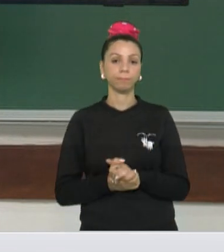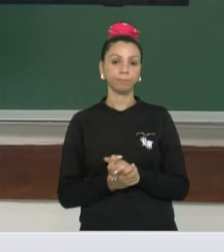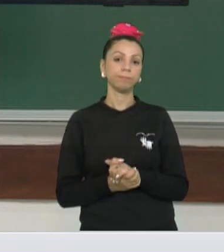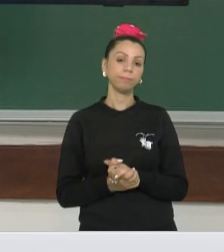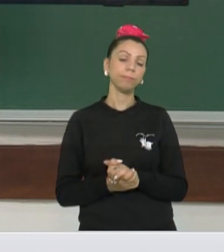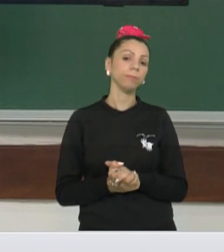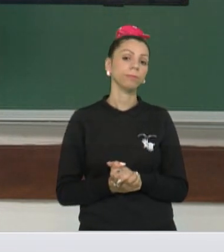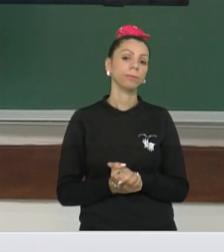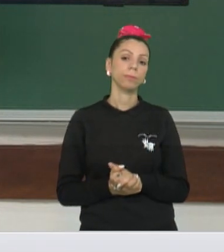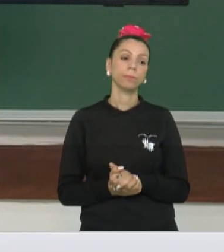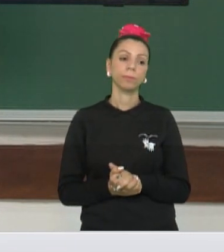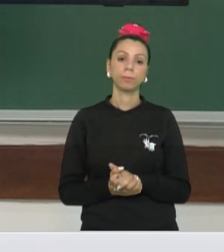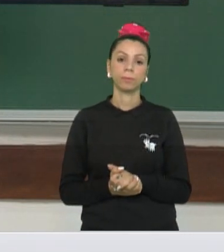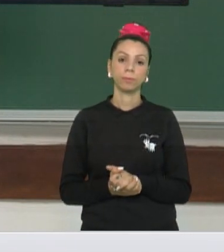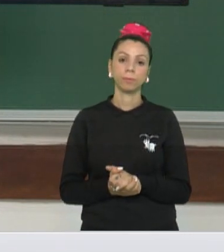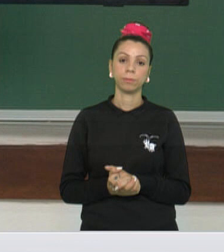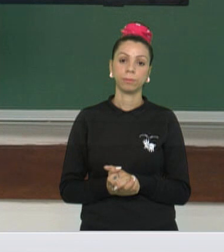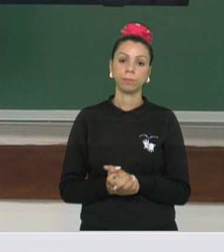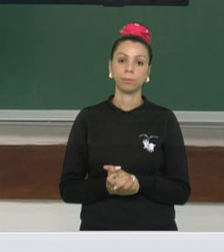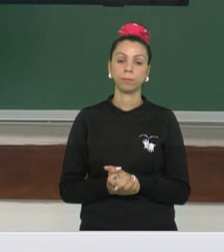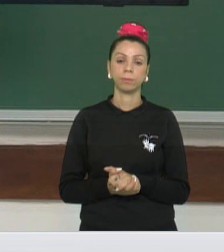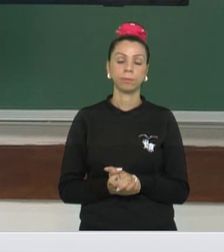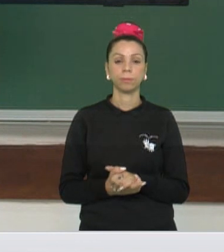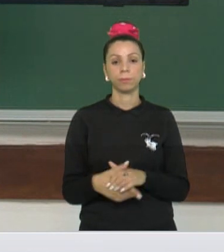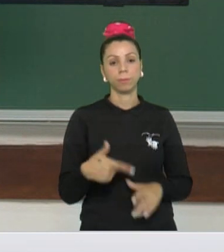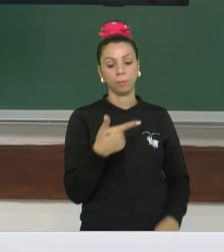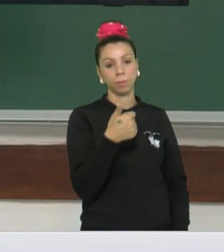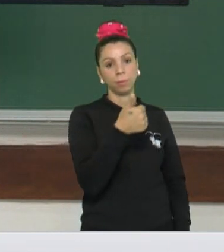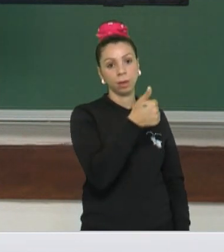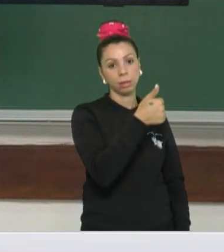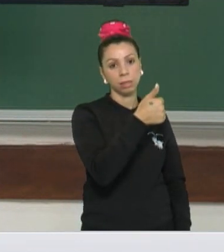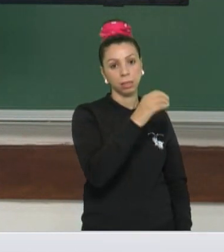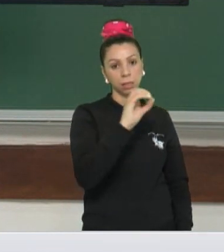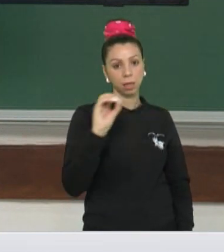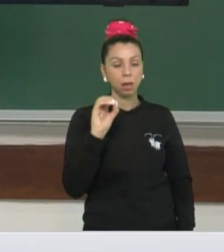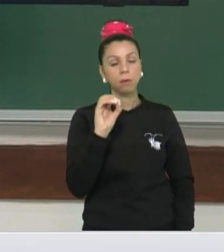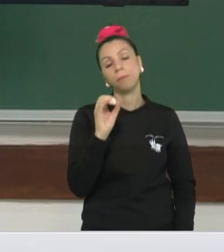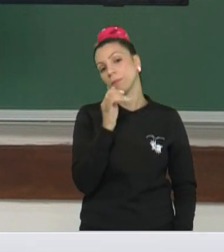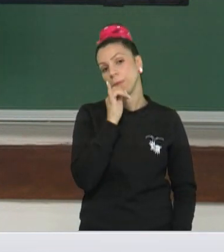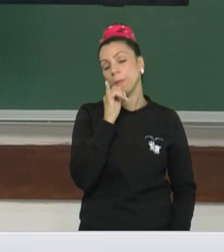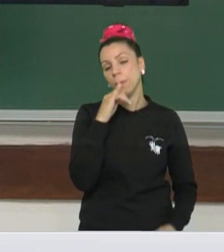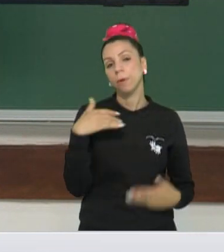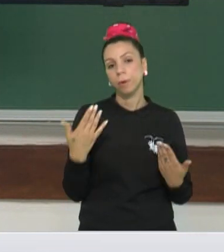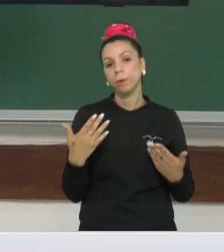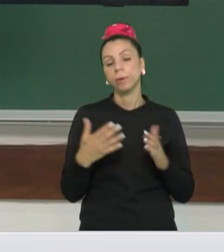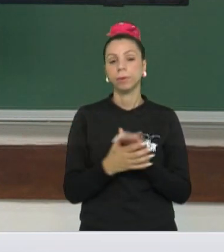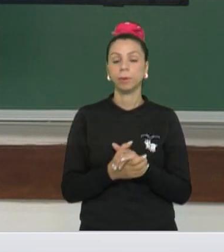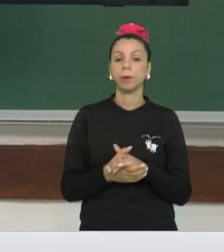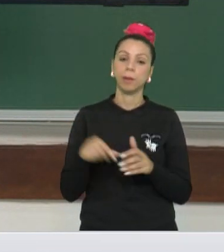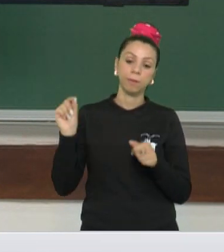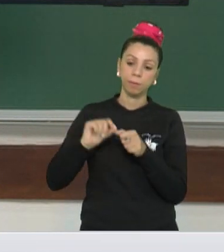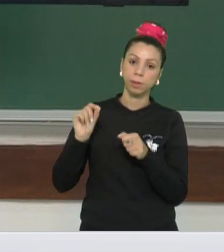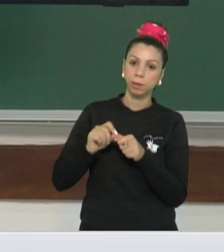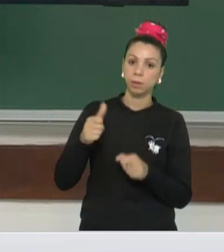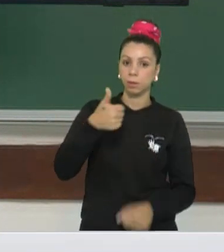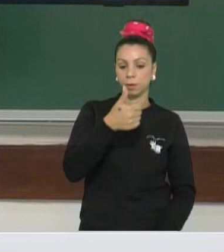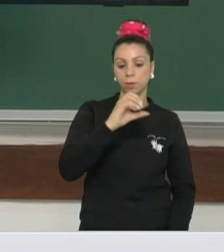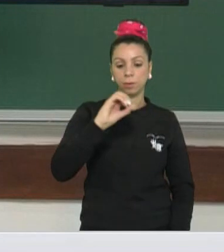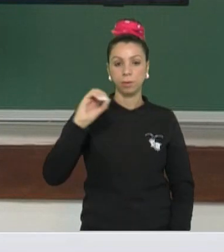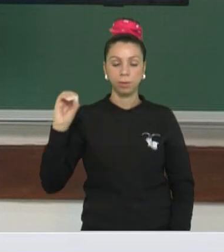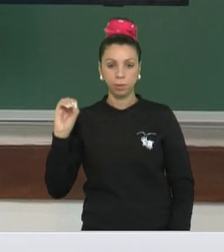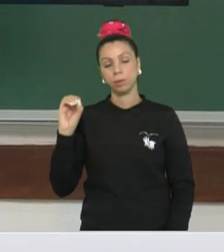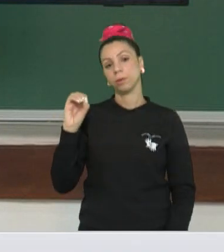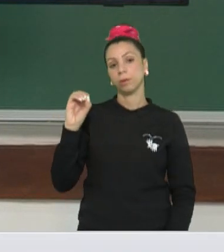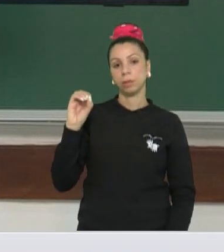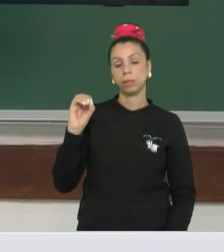eles faziam, de 100, por exemplo, eles faziam 100 entregas